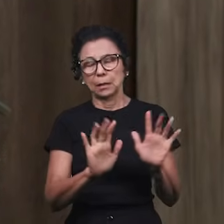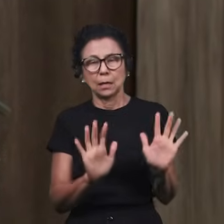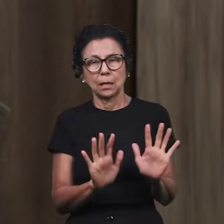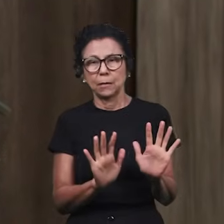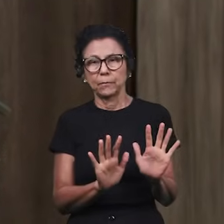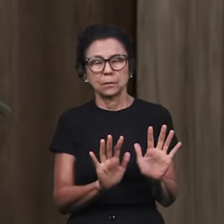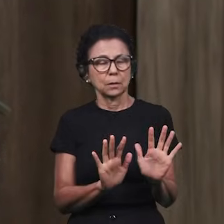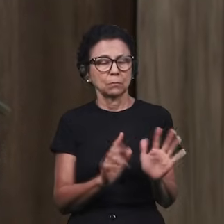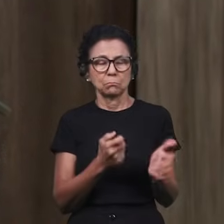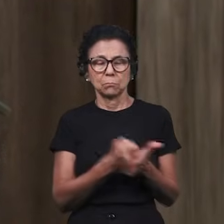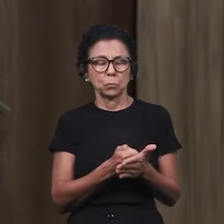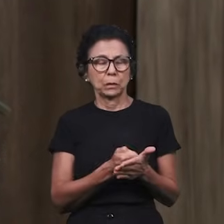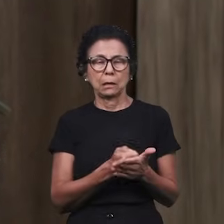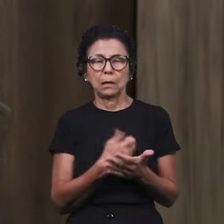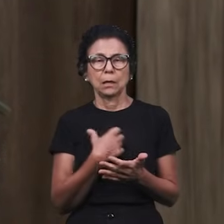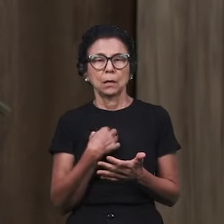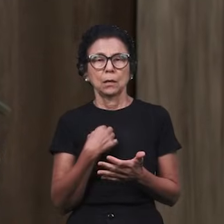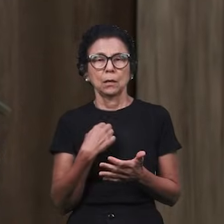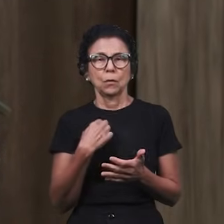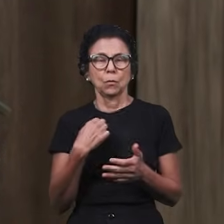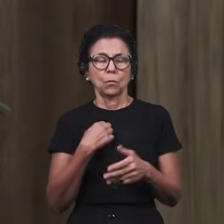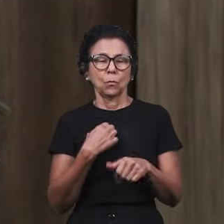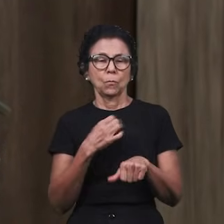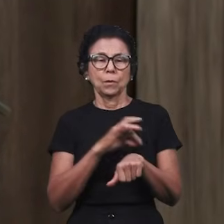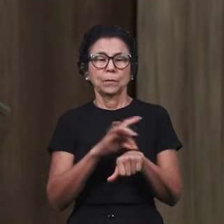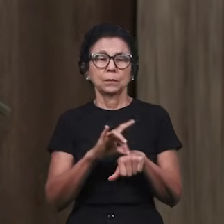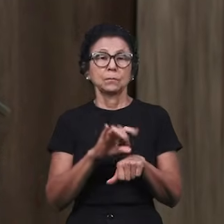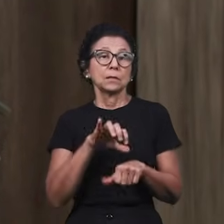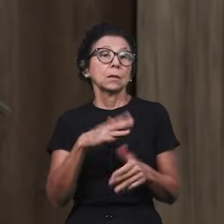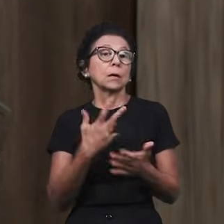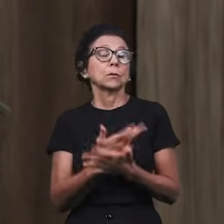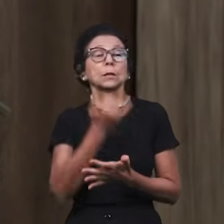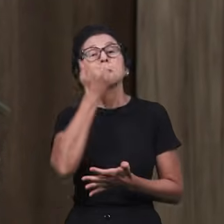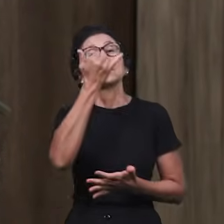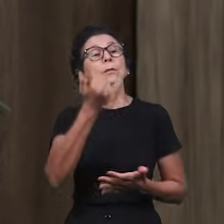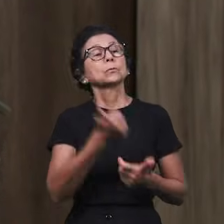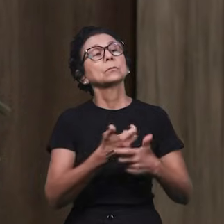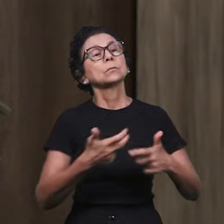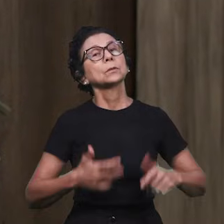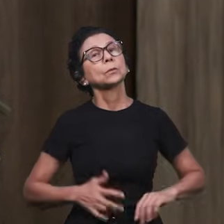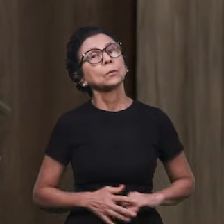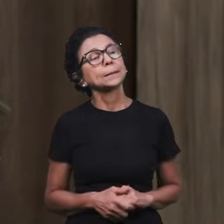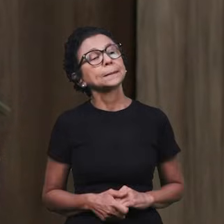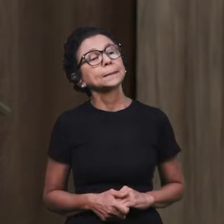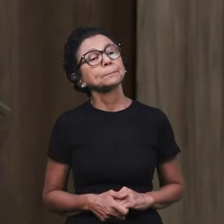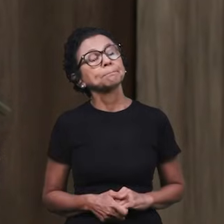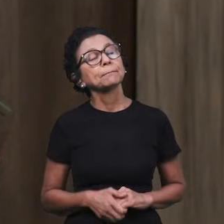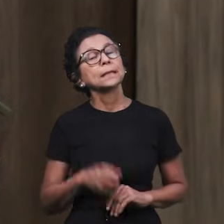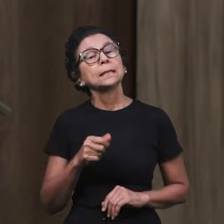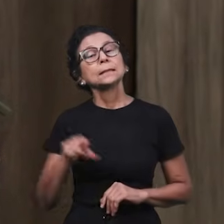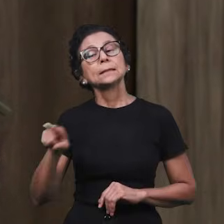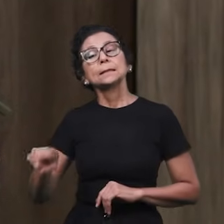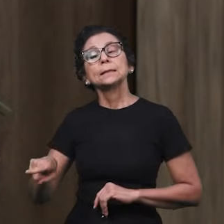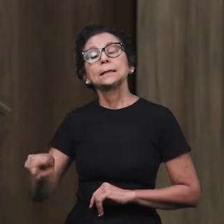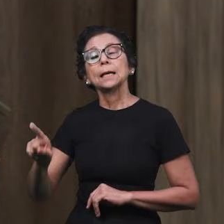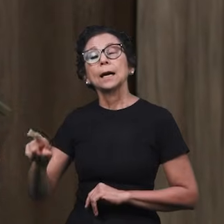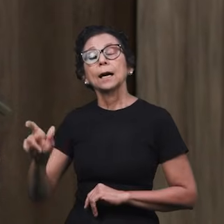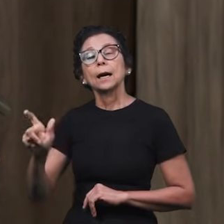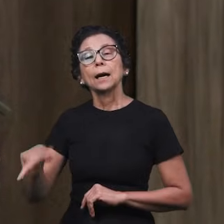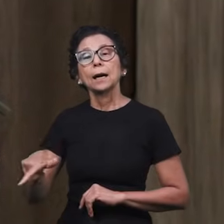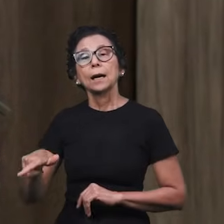de preto. Mas se acontecer alguma coisa, se a intérprete que está abiscada não for, e se você está lá, você pode ir para